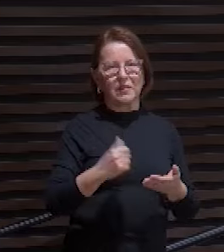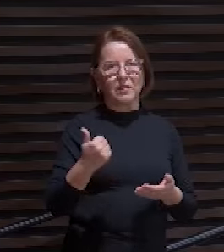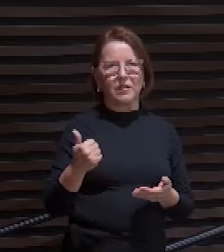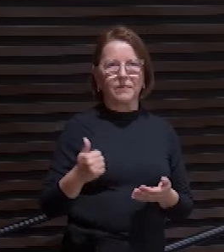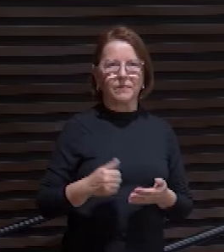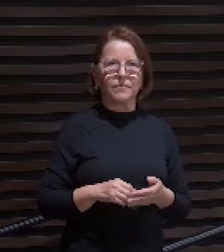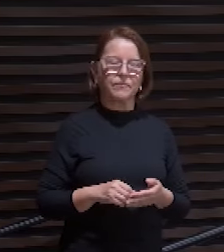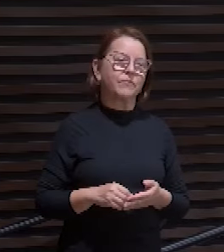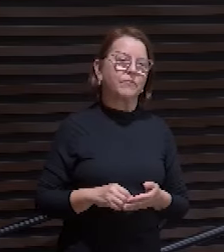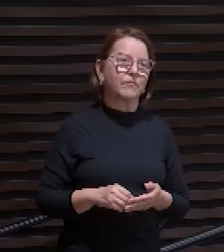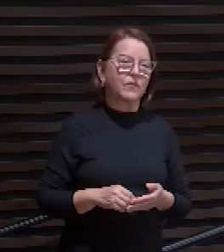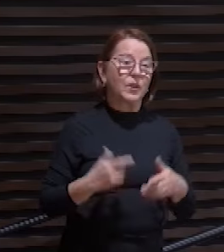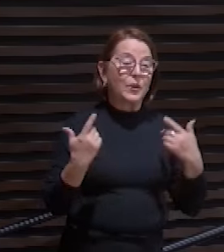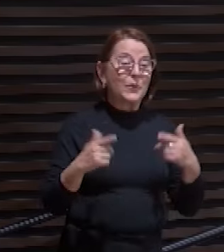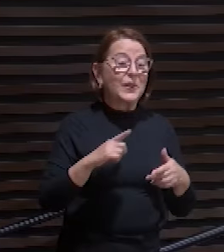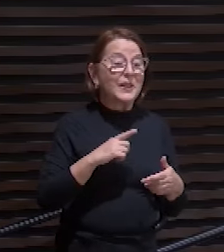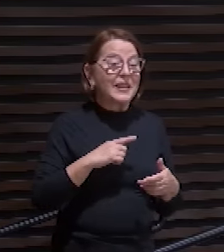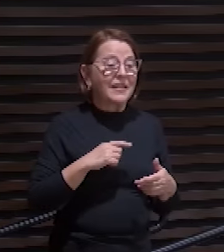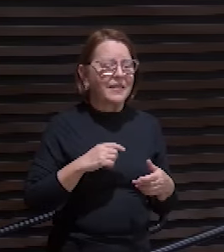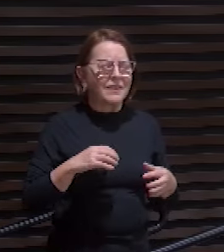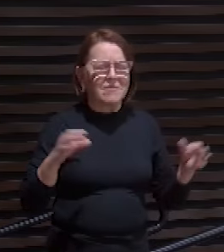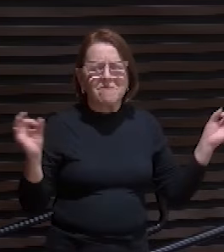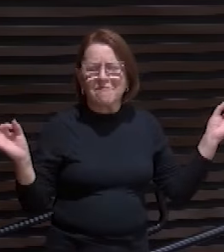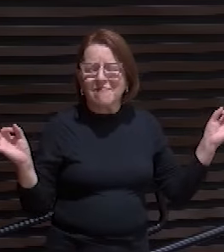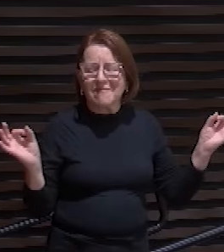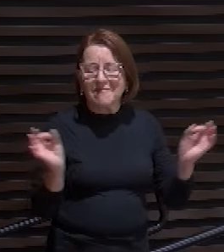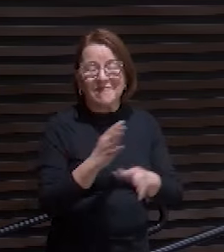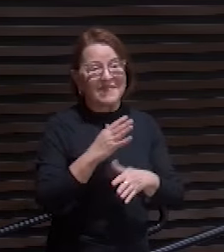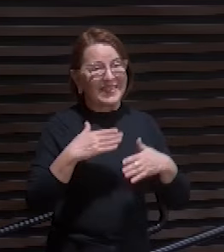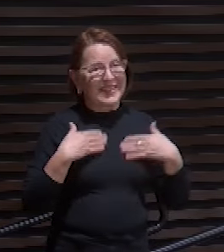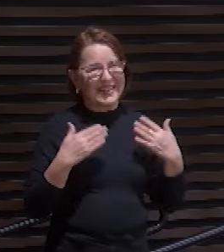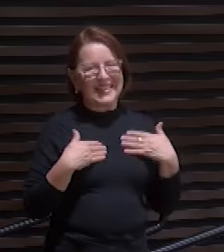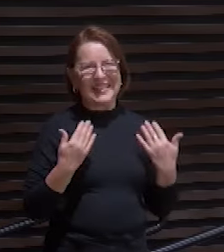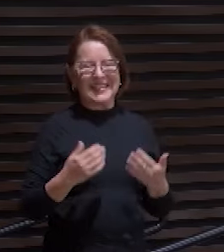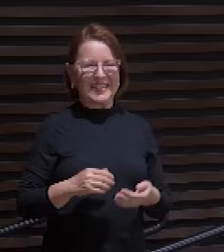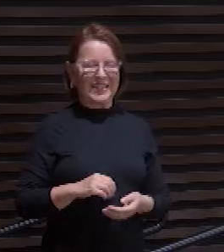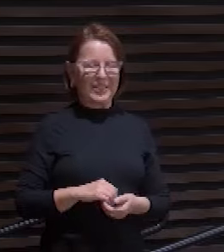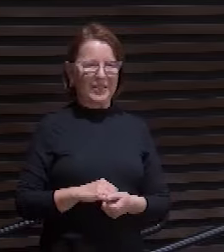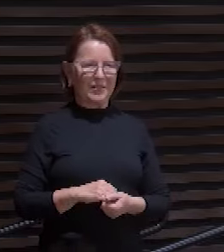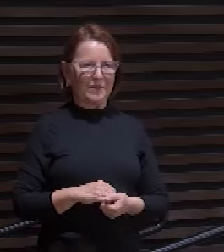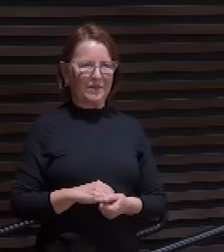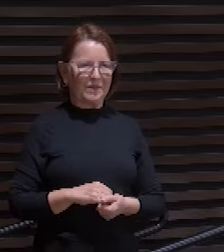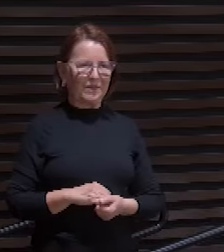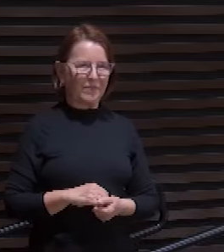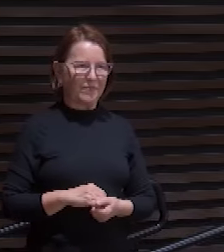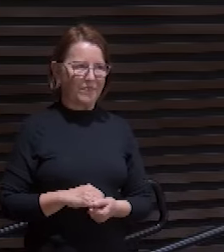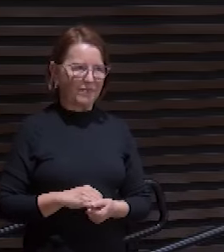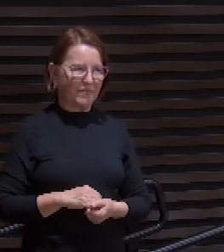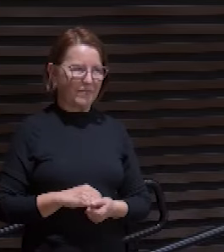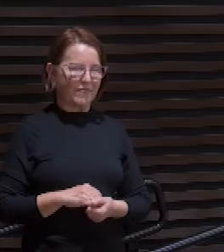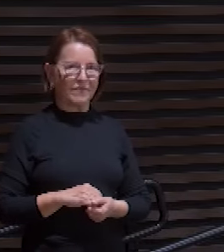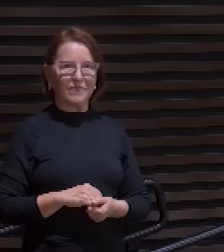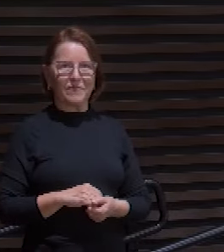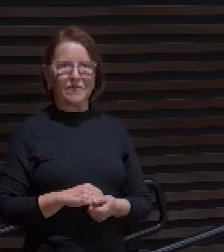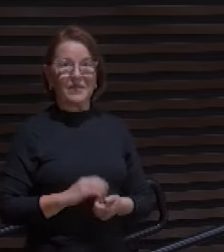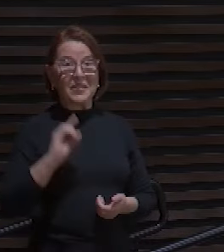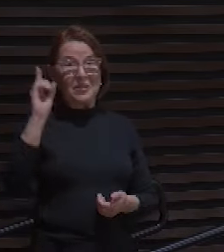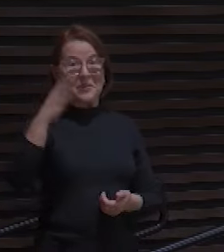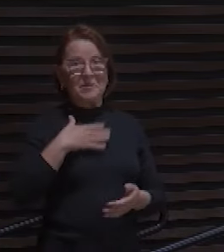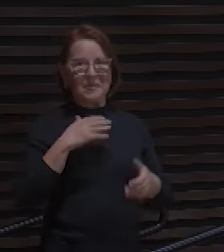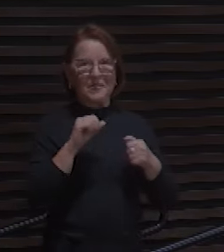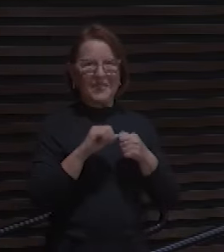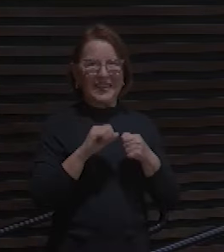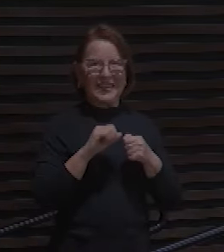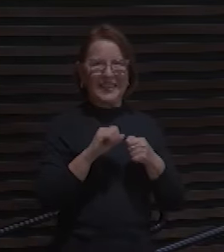Aonde há plenitude de alegria. Salmo 16, 11. Tu me